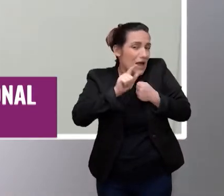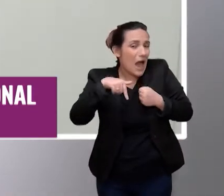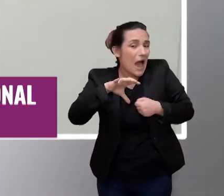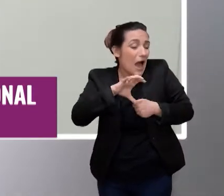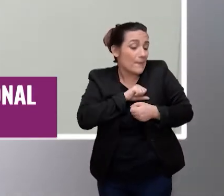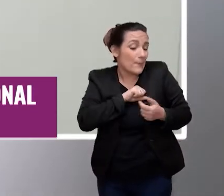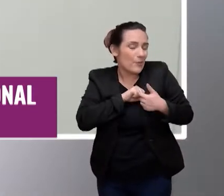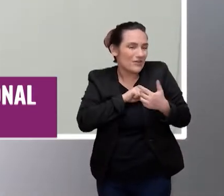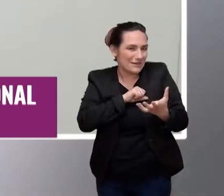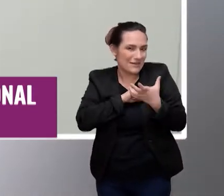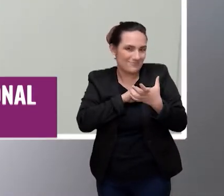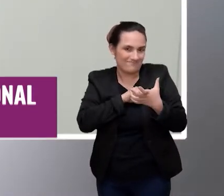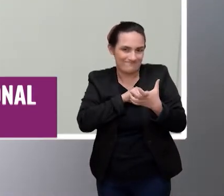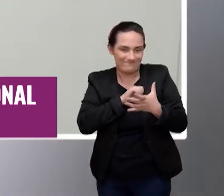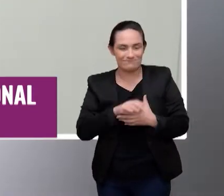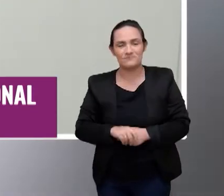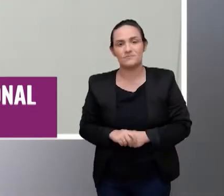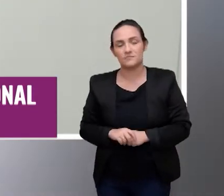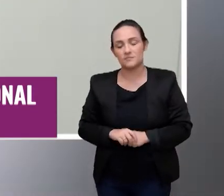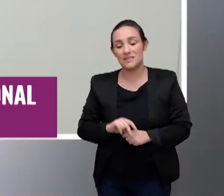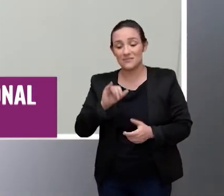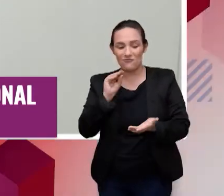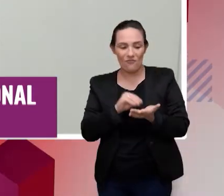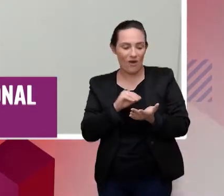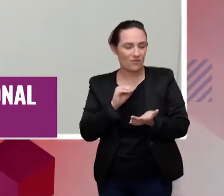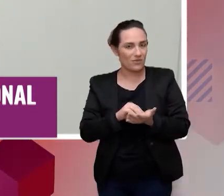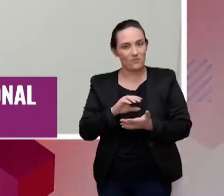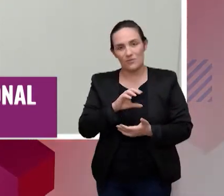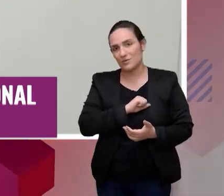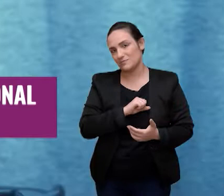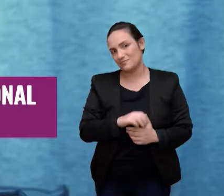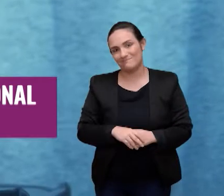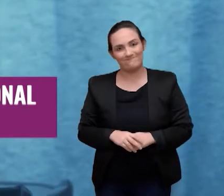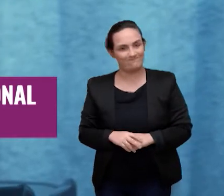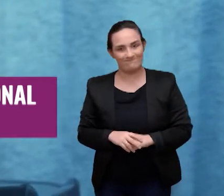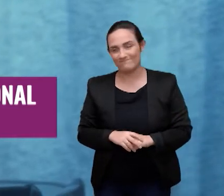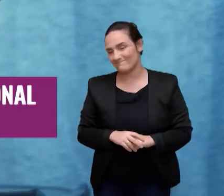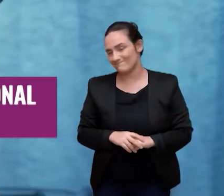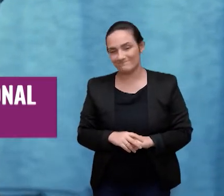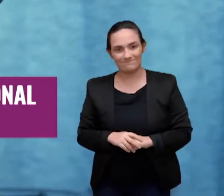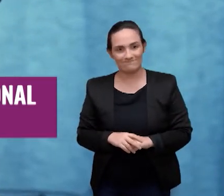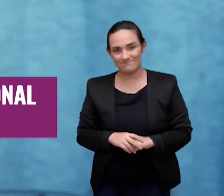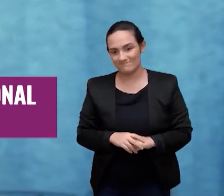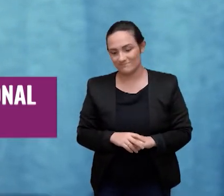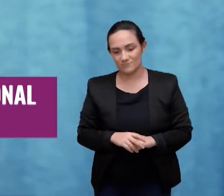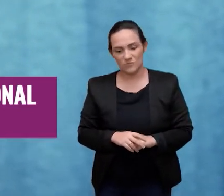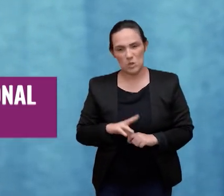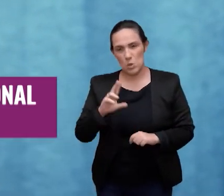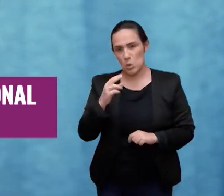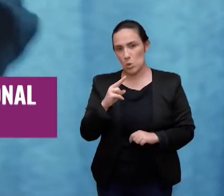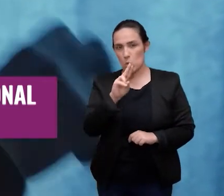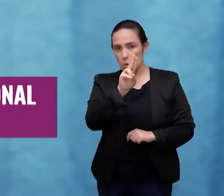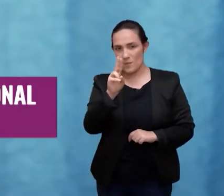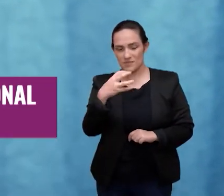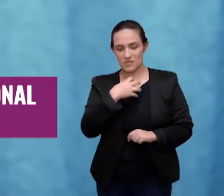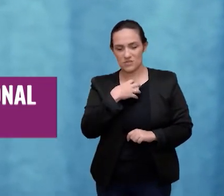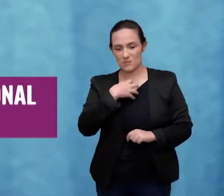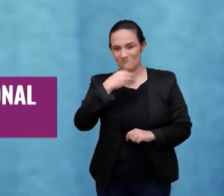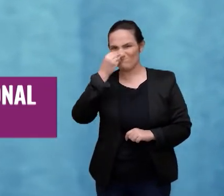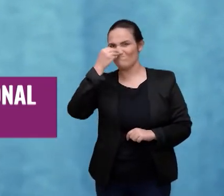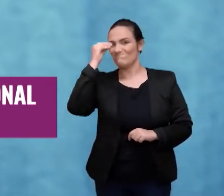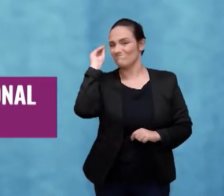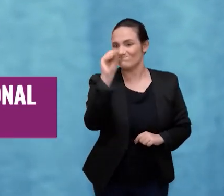rejeição, o ser humano ele não consegue suportar isso, né? E aí vem o problema emocional.